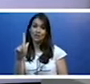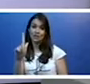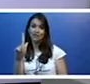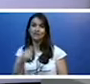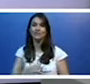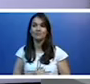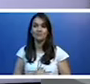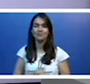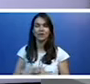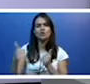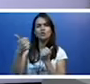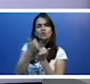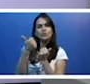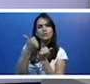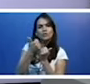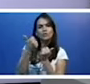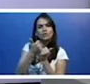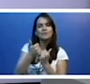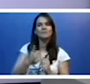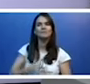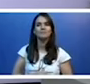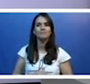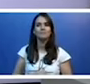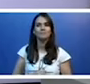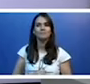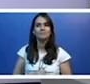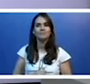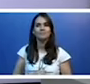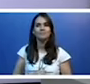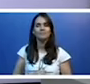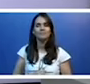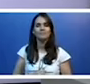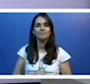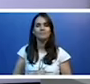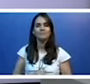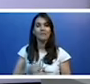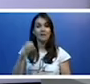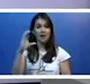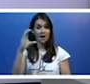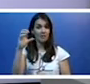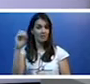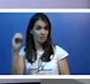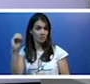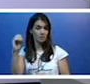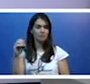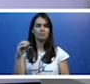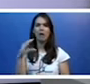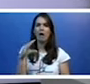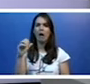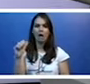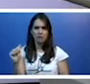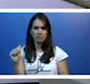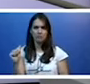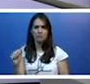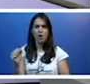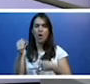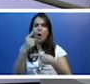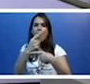a tomar um substituir os valores que eu tenho o cateto oposto é o 1,5 o cateto adjacente é 10